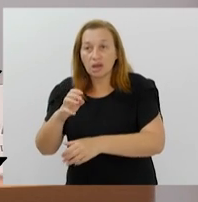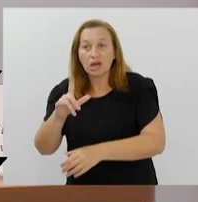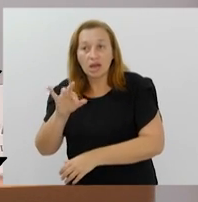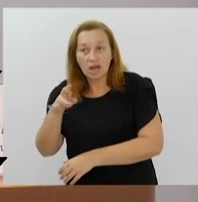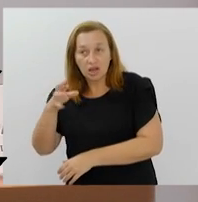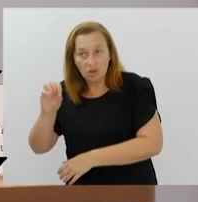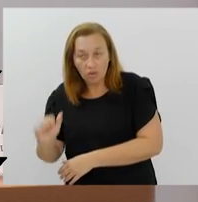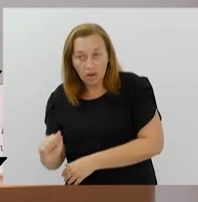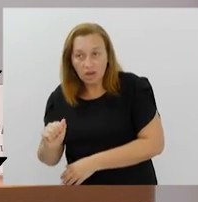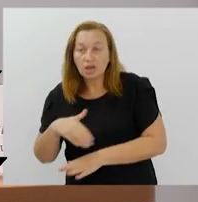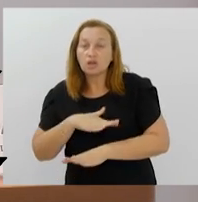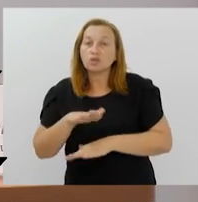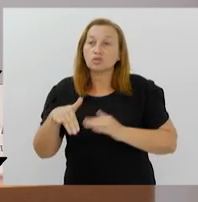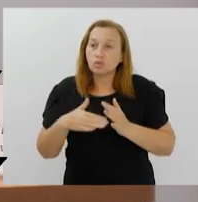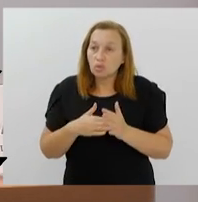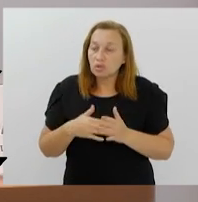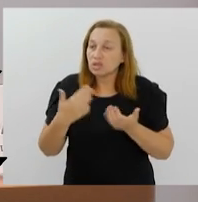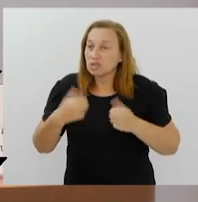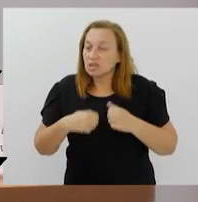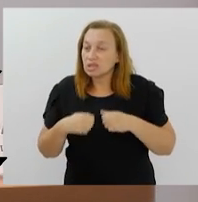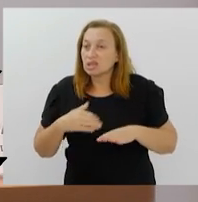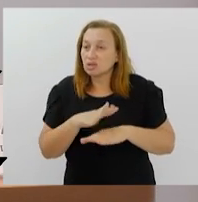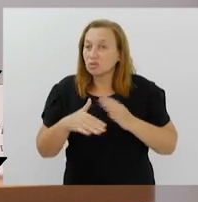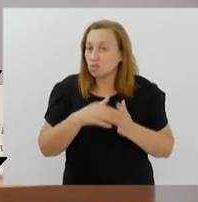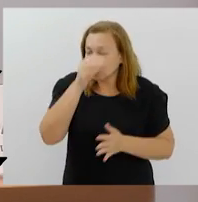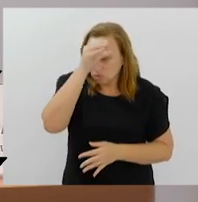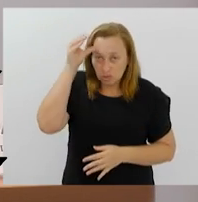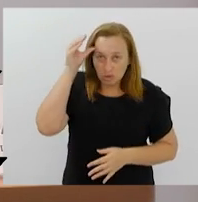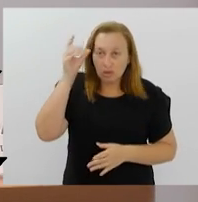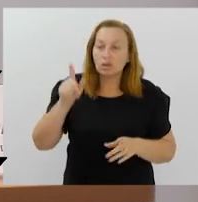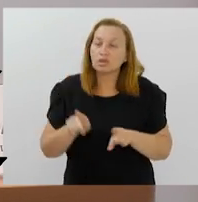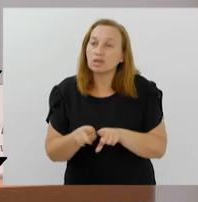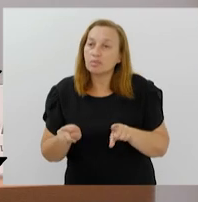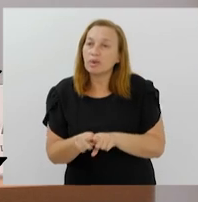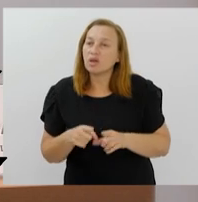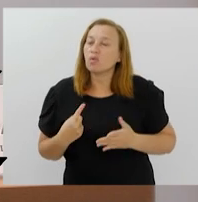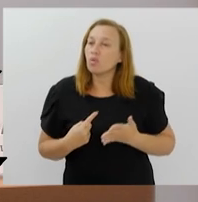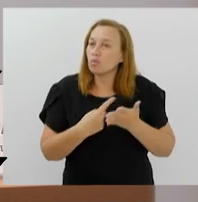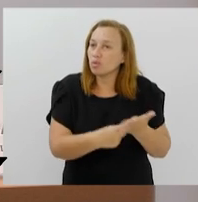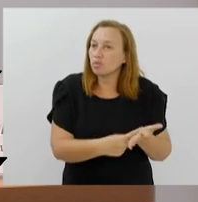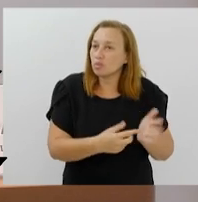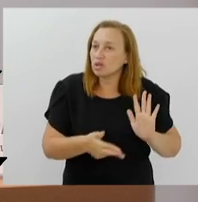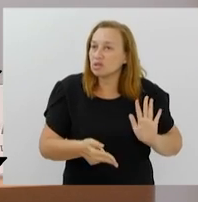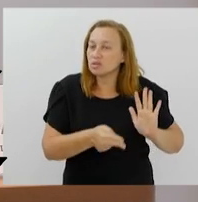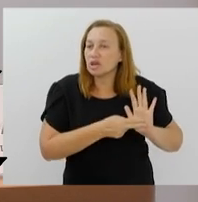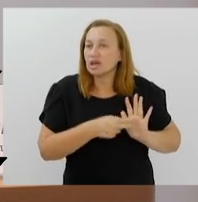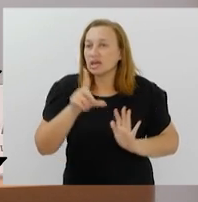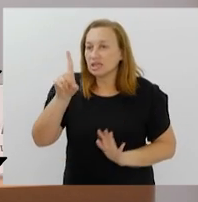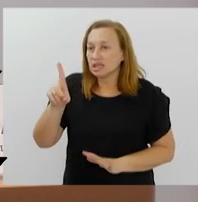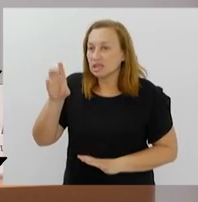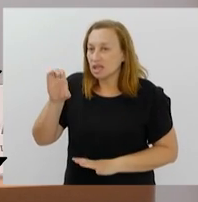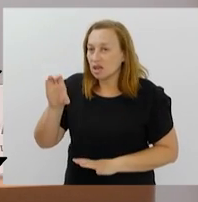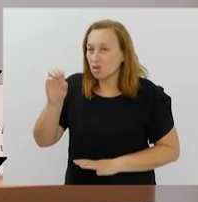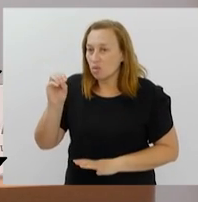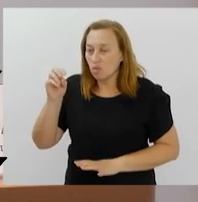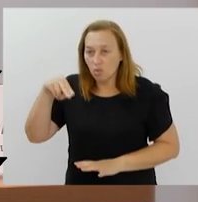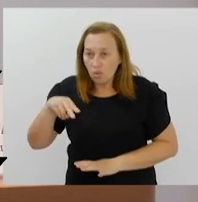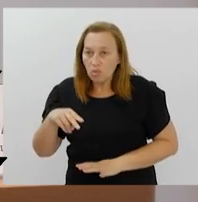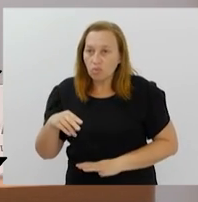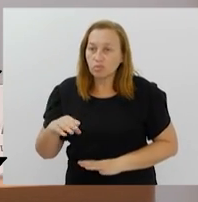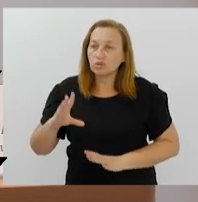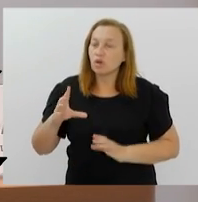todas as demandas tá de todos os consumidores nos comprometemos também com o n decon que é um núcleo